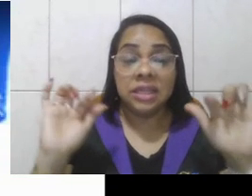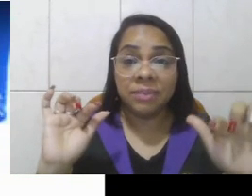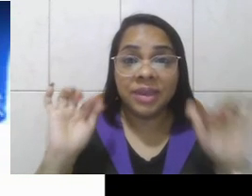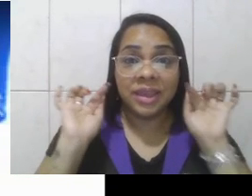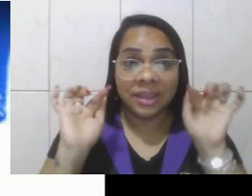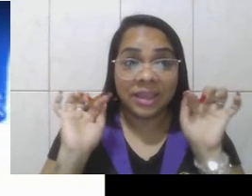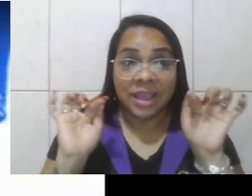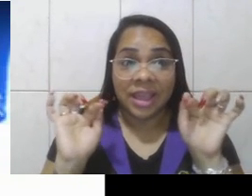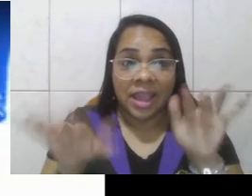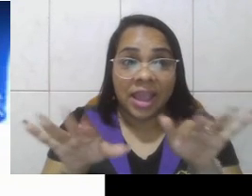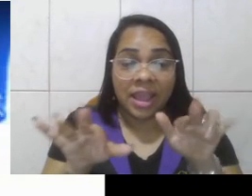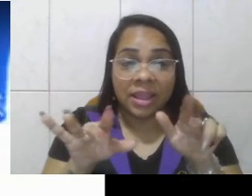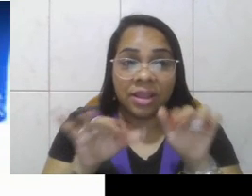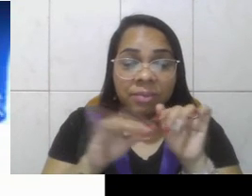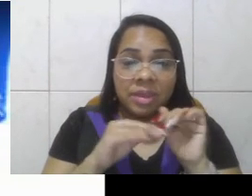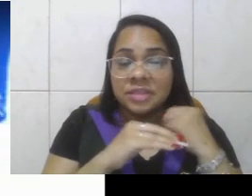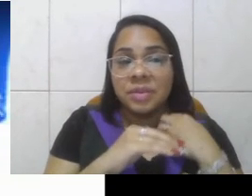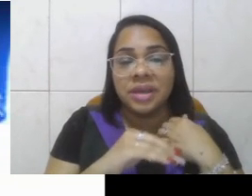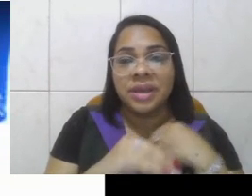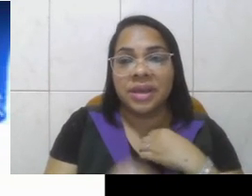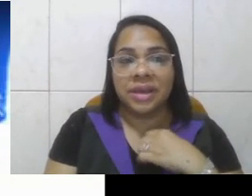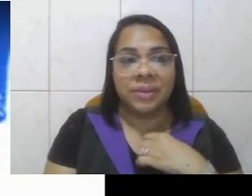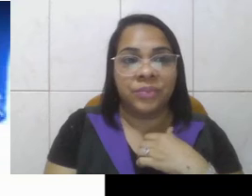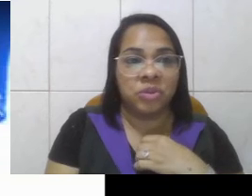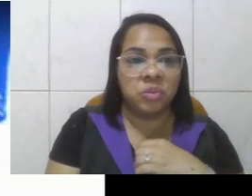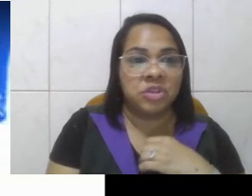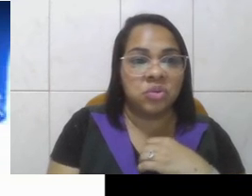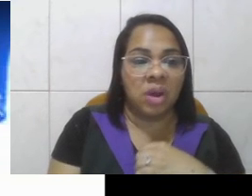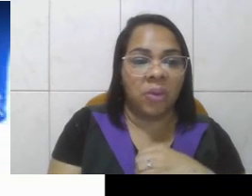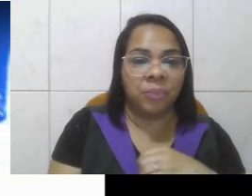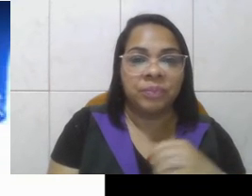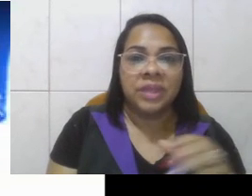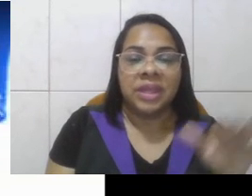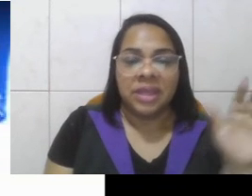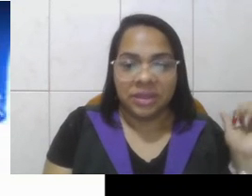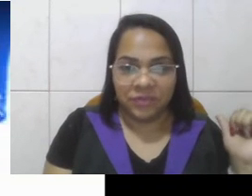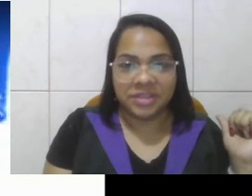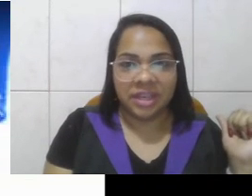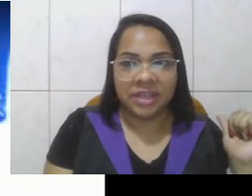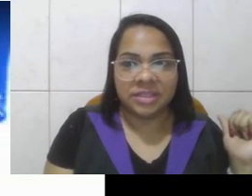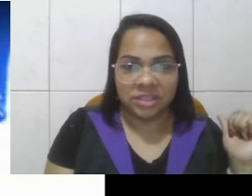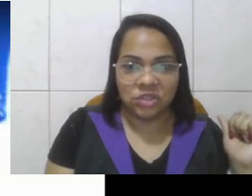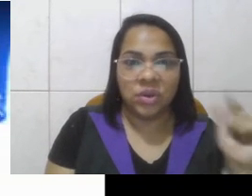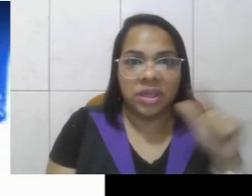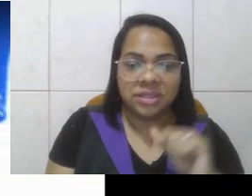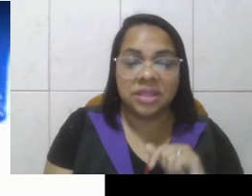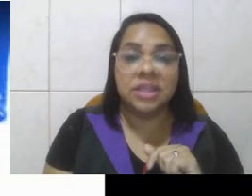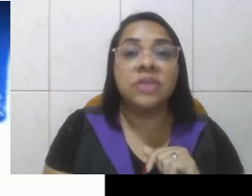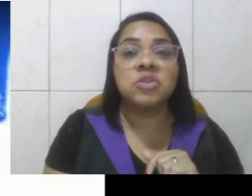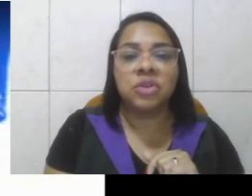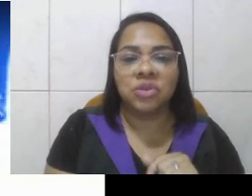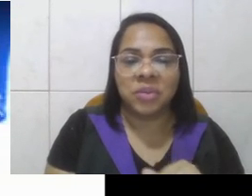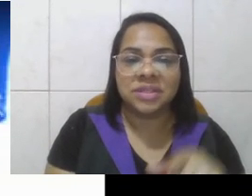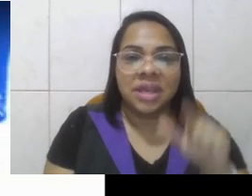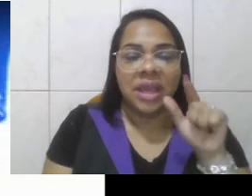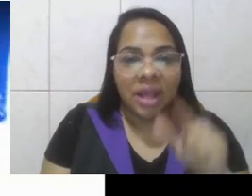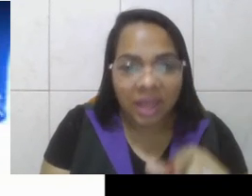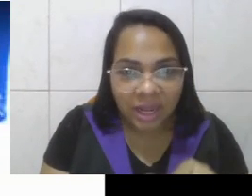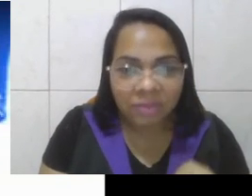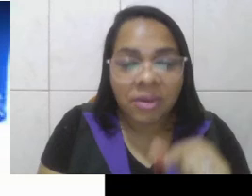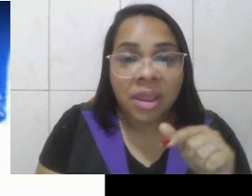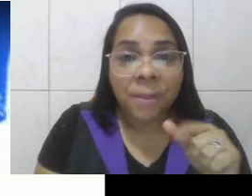E também é do mesmo pessoal que fez aquelas canções, tem os pronomes.